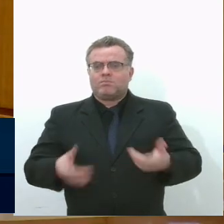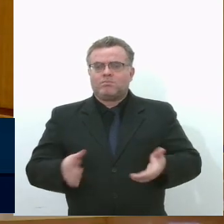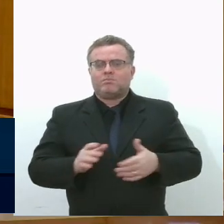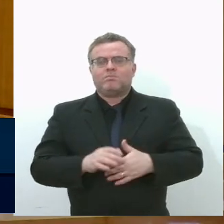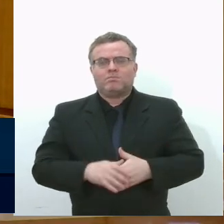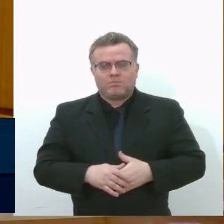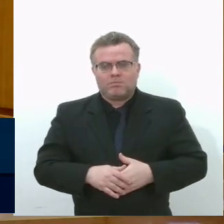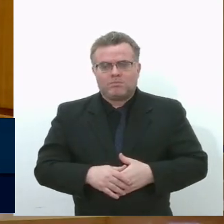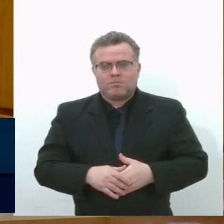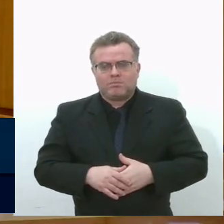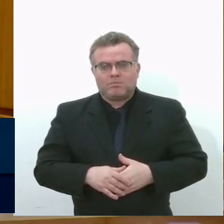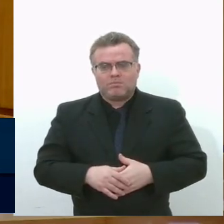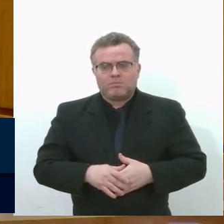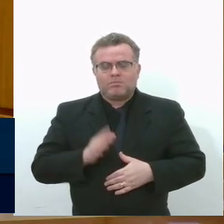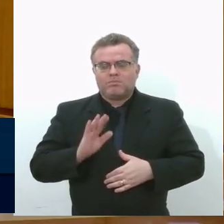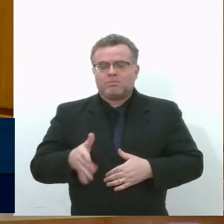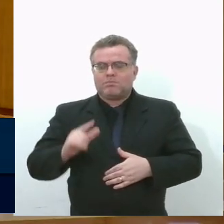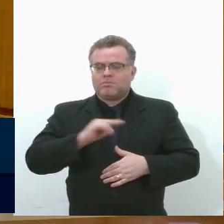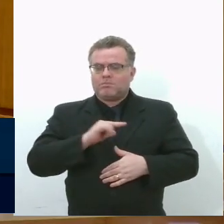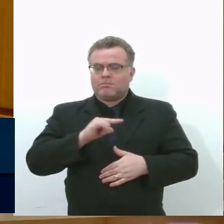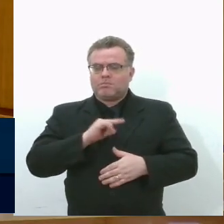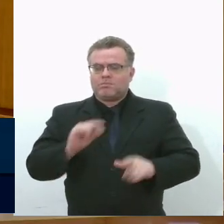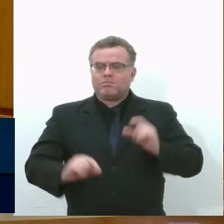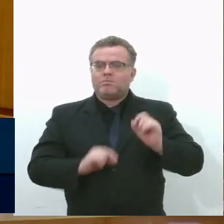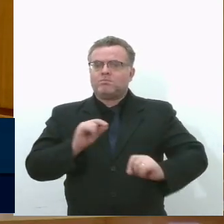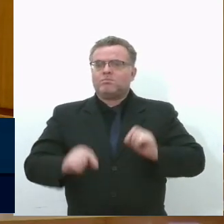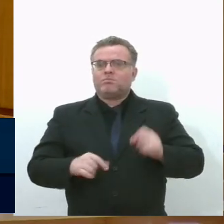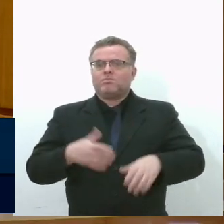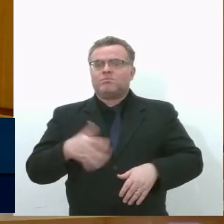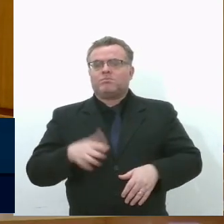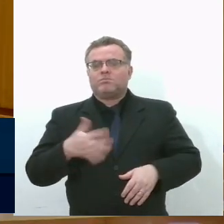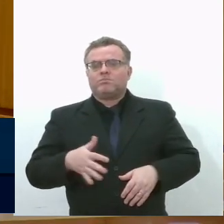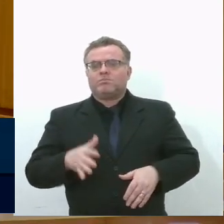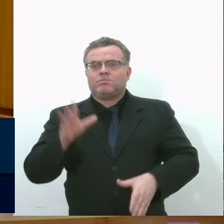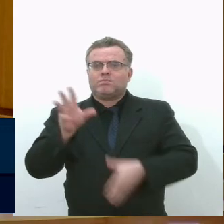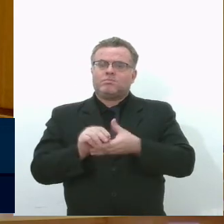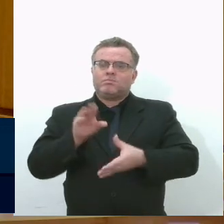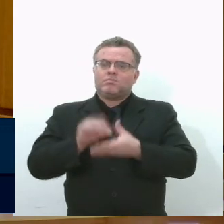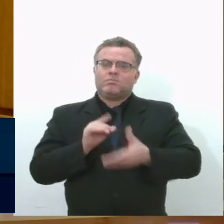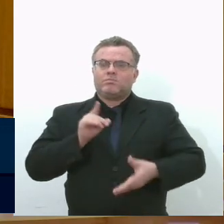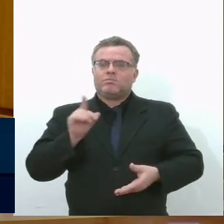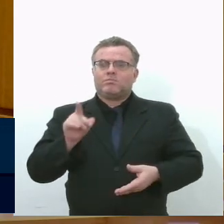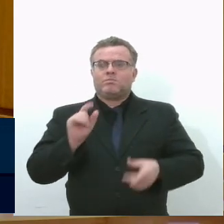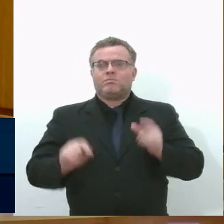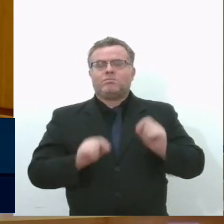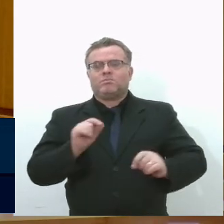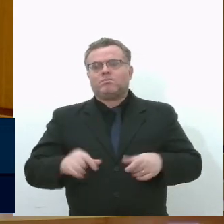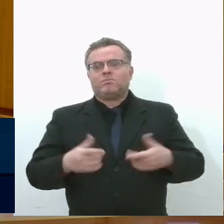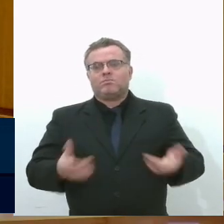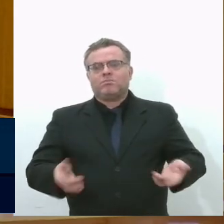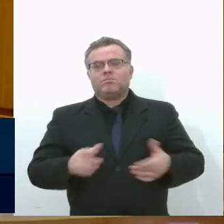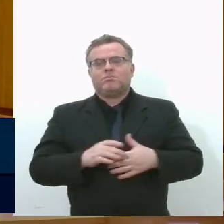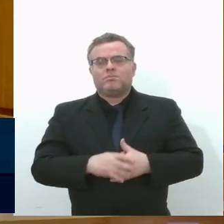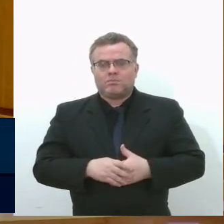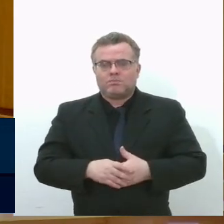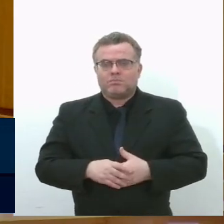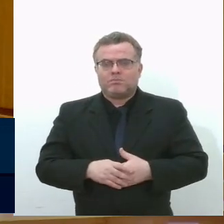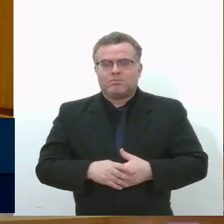artigo, que deveras, salvo engano, foi copiado da nossa Constituição, já julgado como